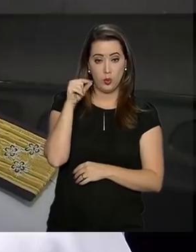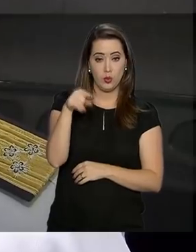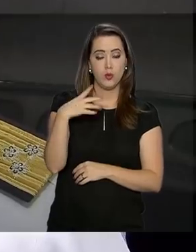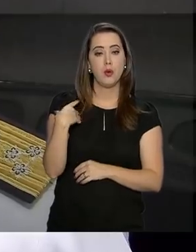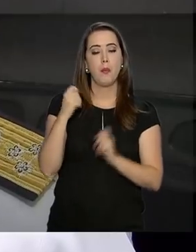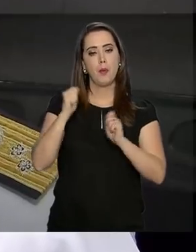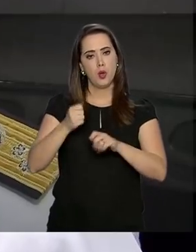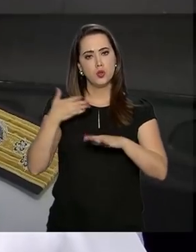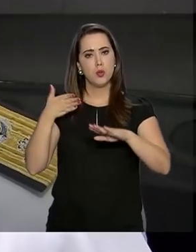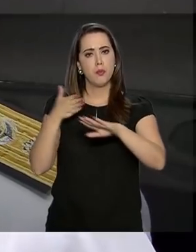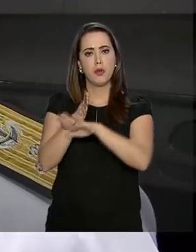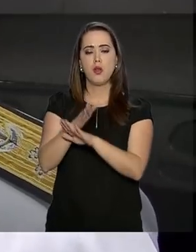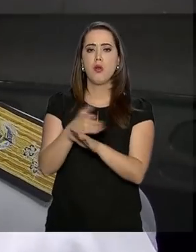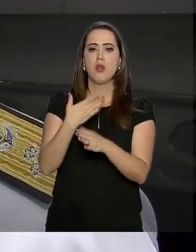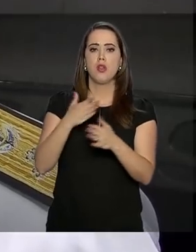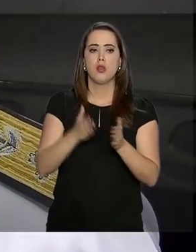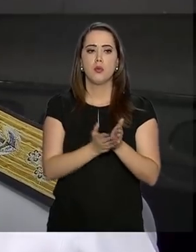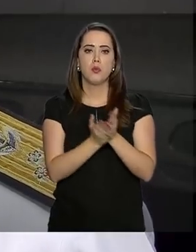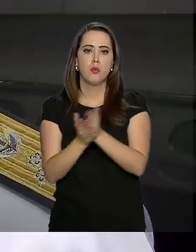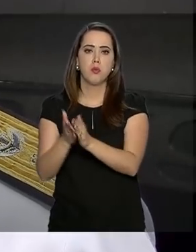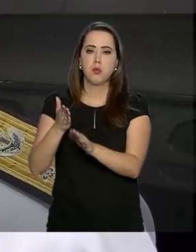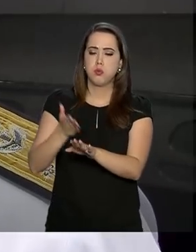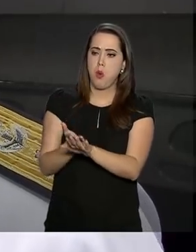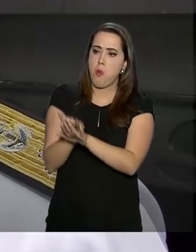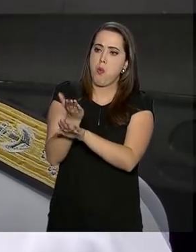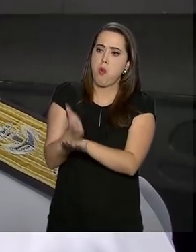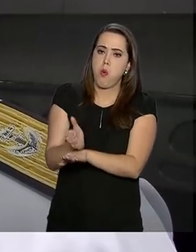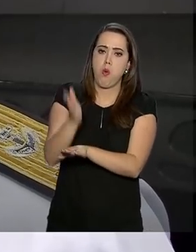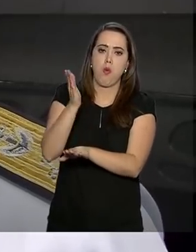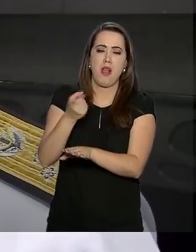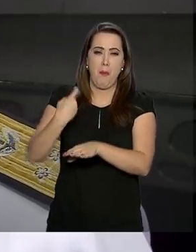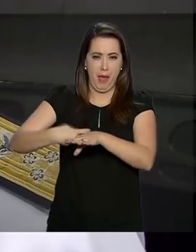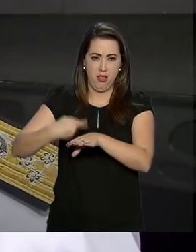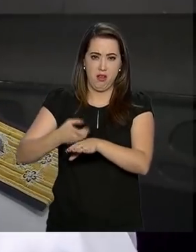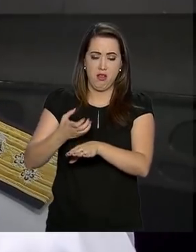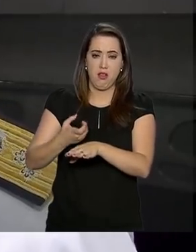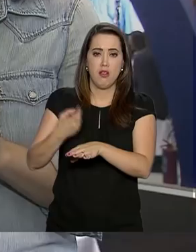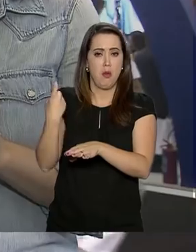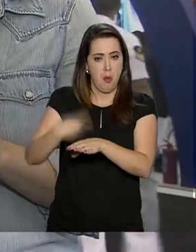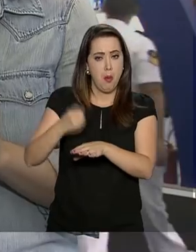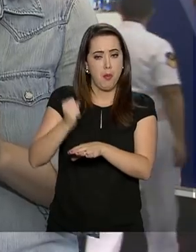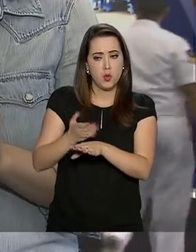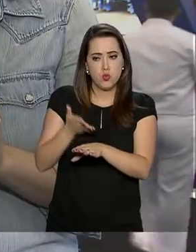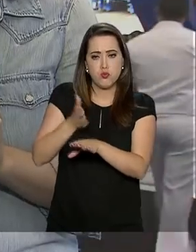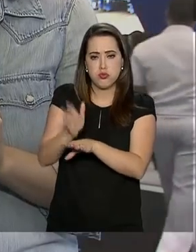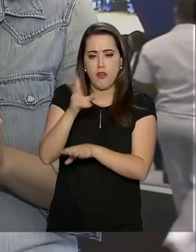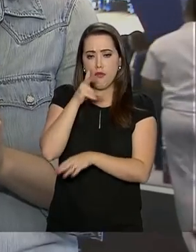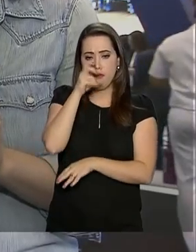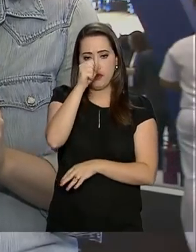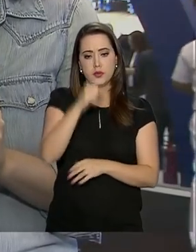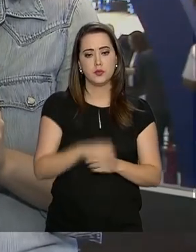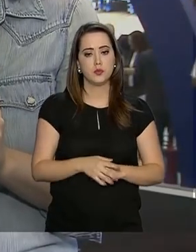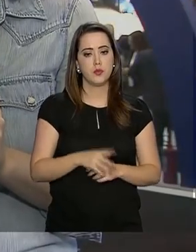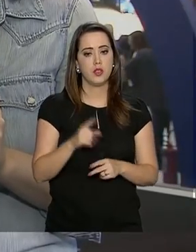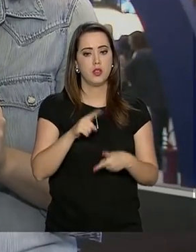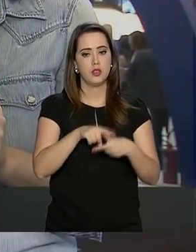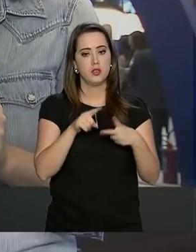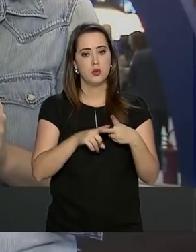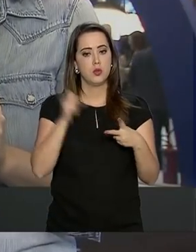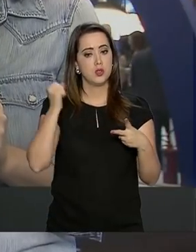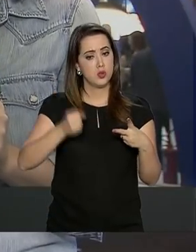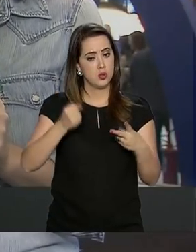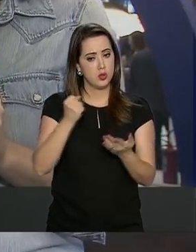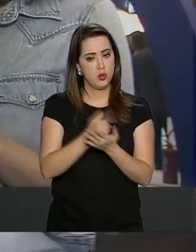ela pode passar até por cima de pedrais, então é uma lancha muito resistente. As duas lanchas adquiridas pela